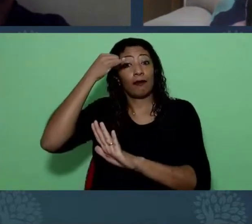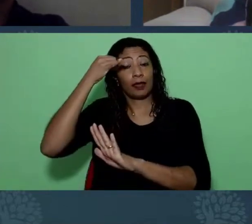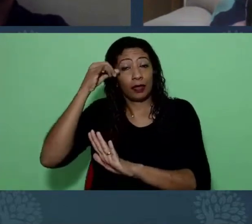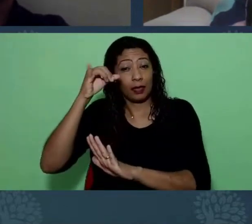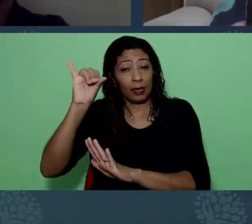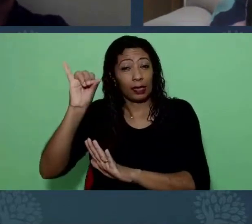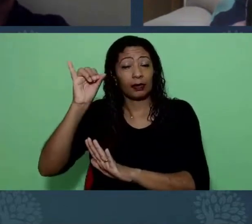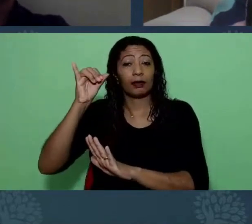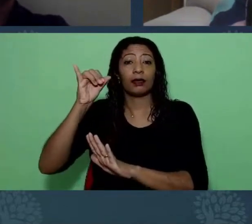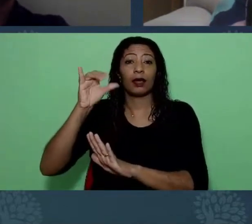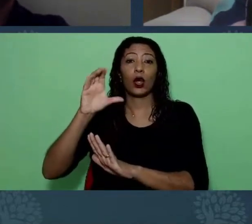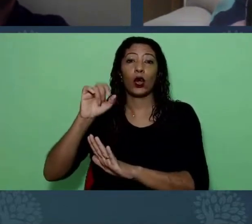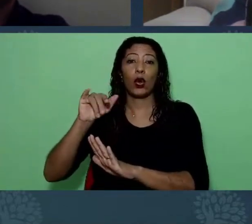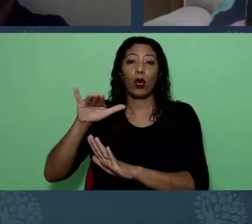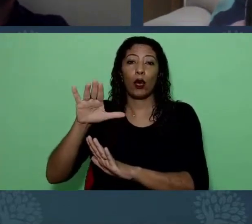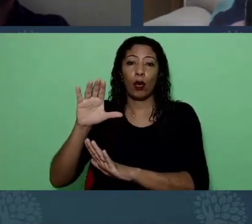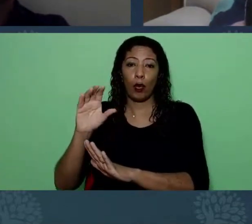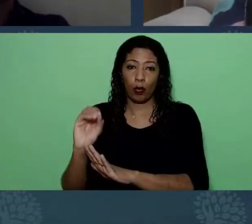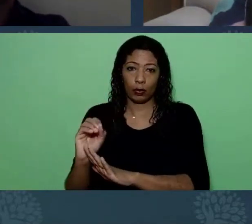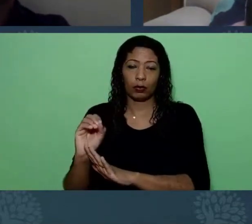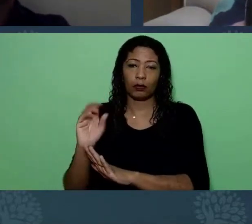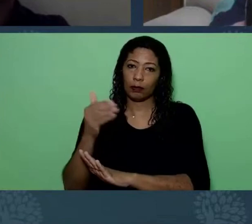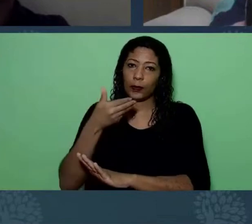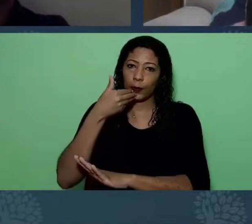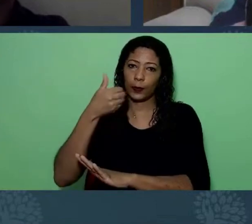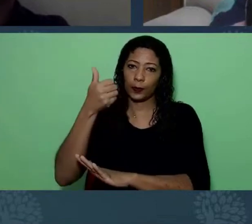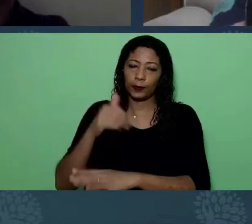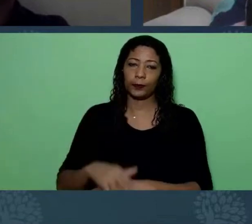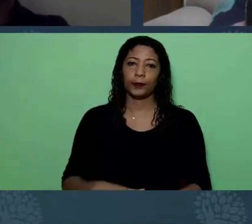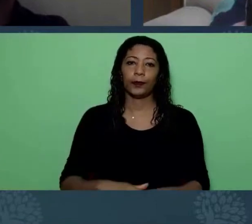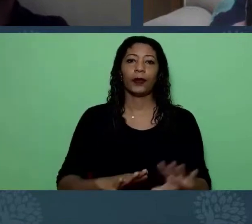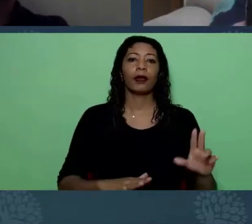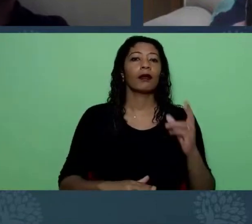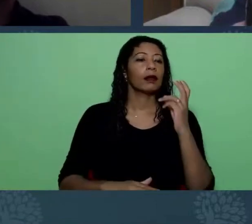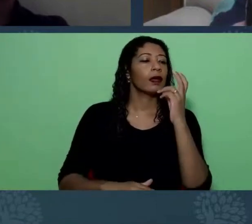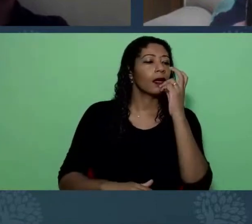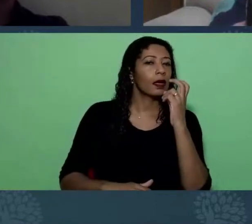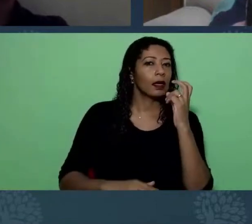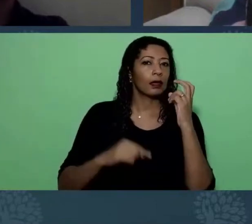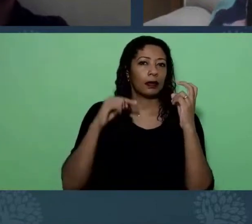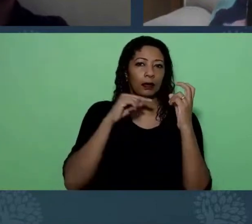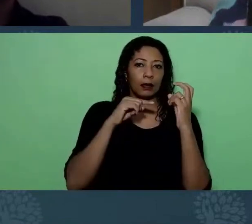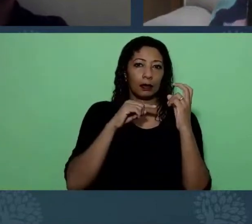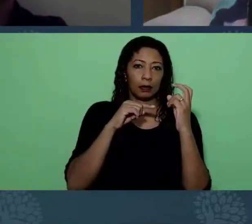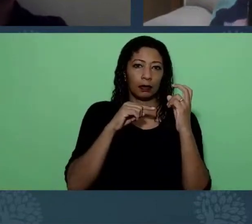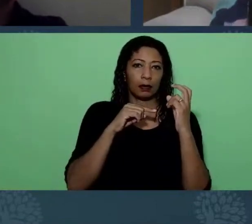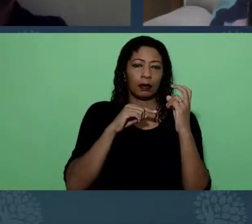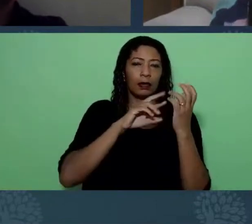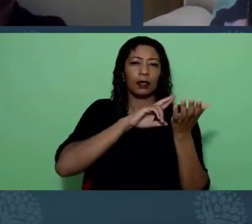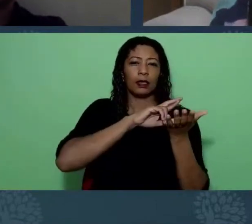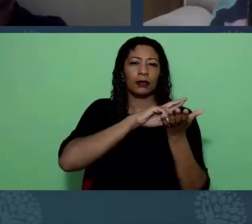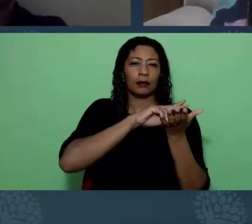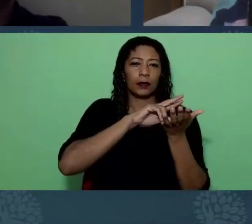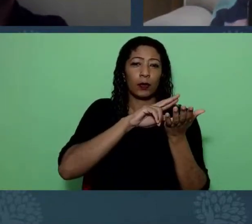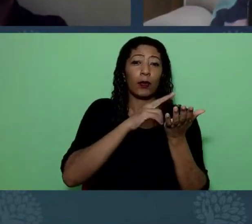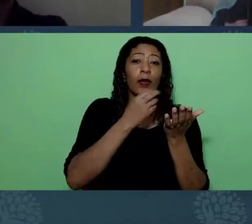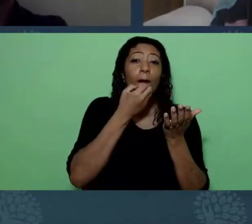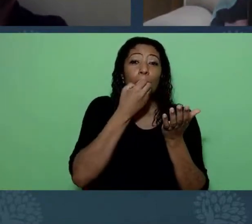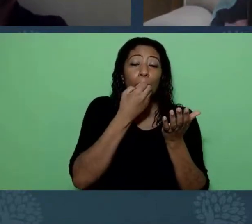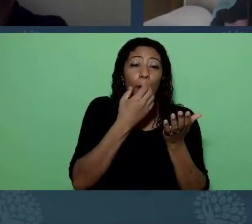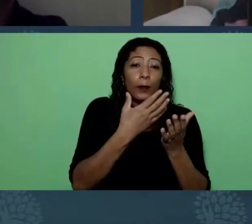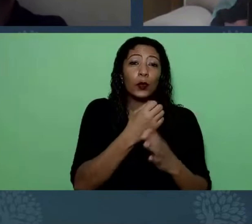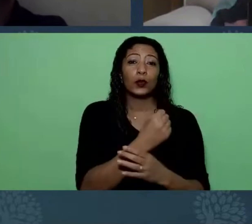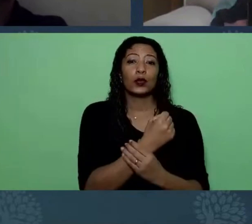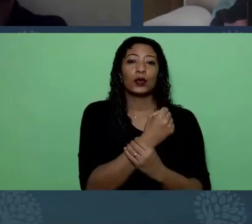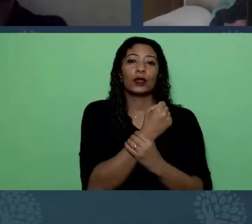do corticoide oral de todas as formas. Em relação aos corticoides inalatórios, de novo, eles são muito, muito seguros. Então, a